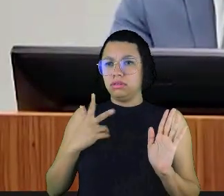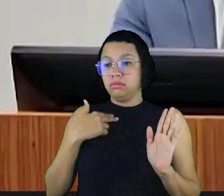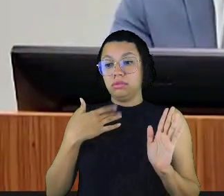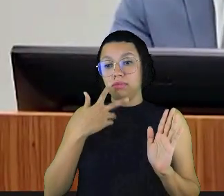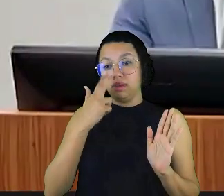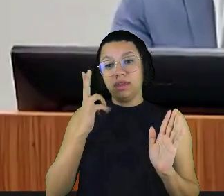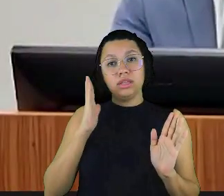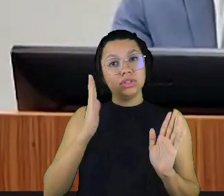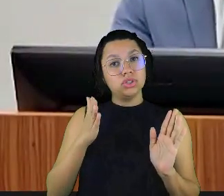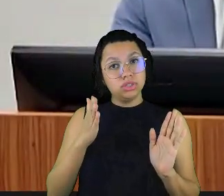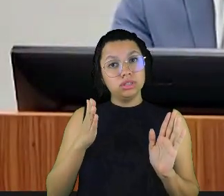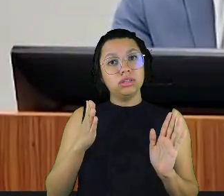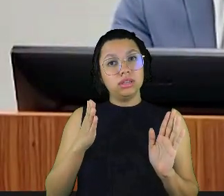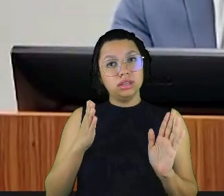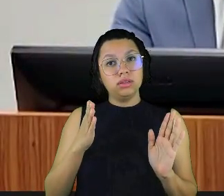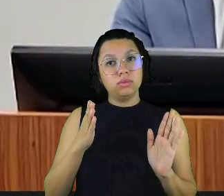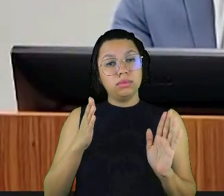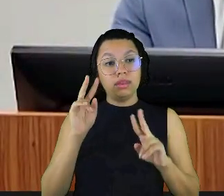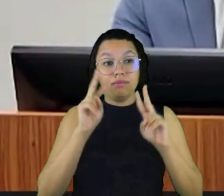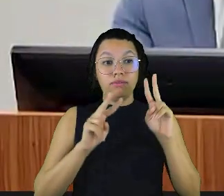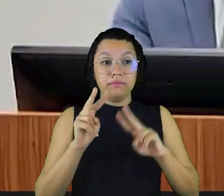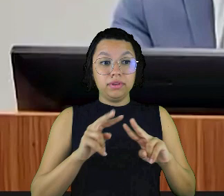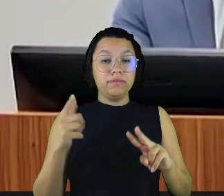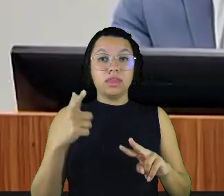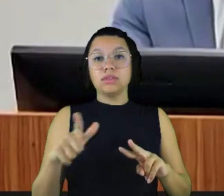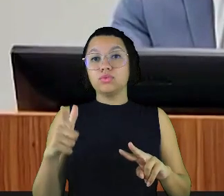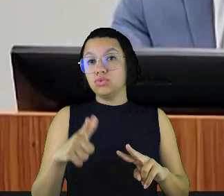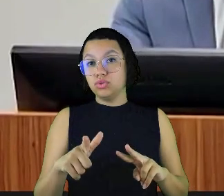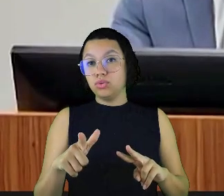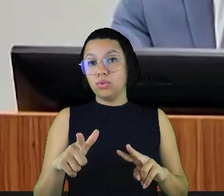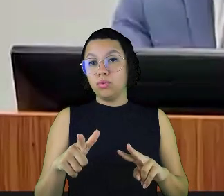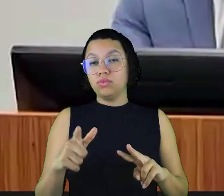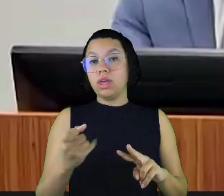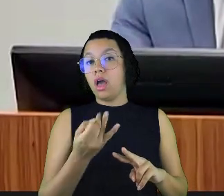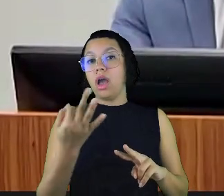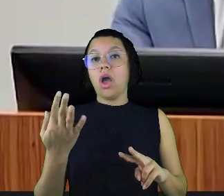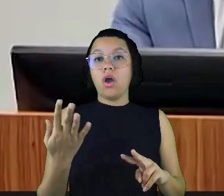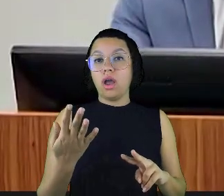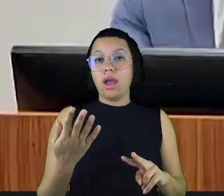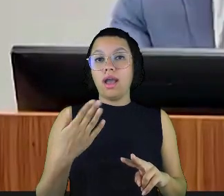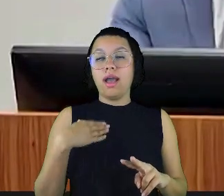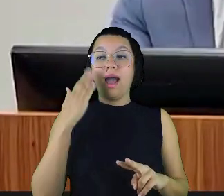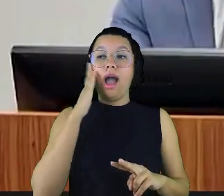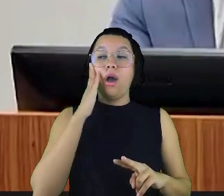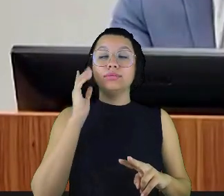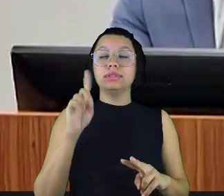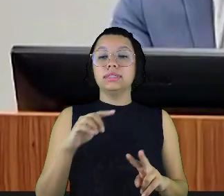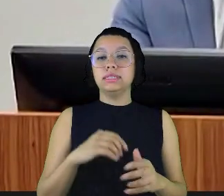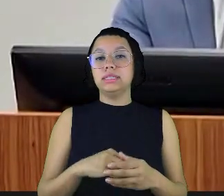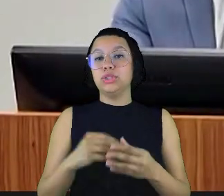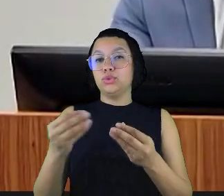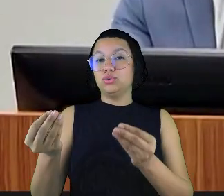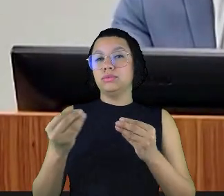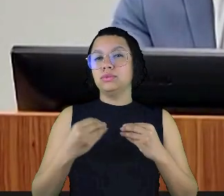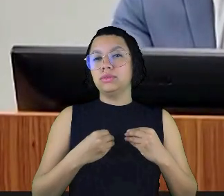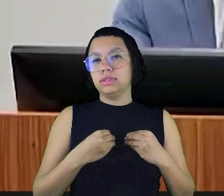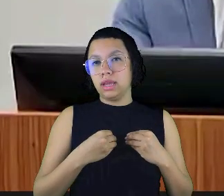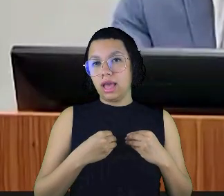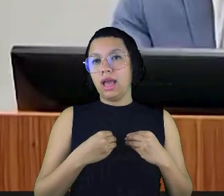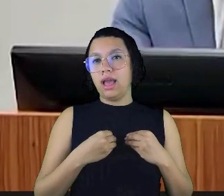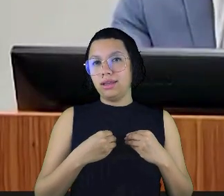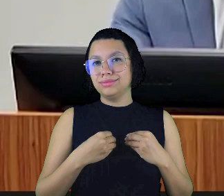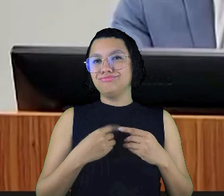pela reapuração do quantum. Eu sei que isso traz consequências